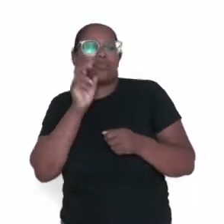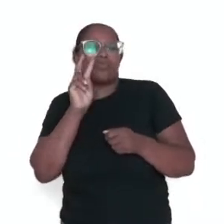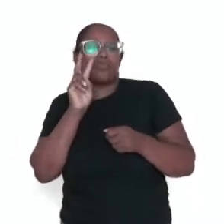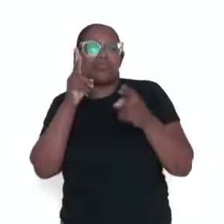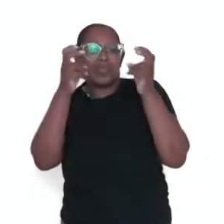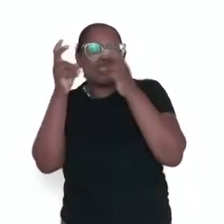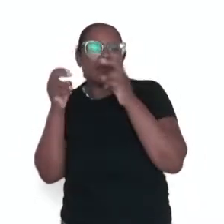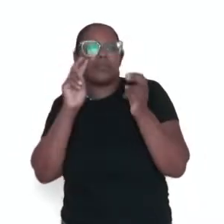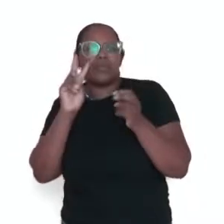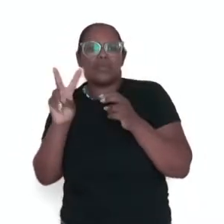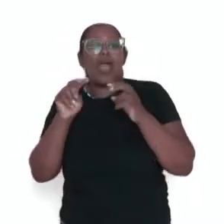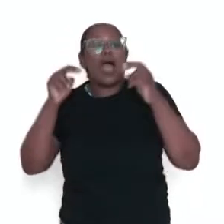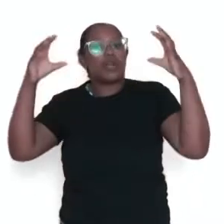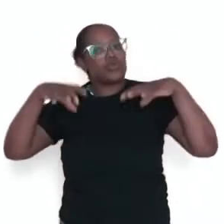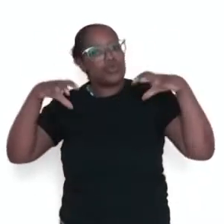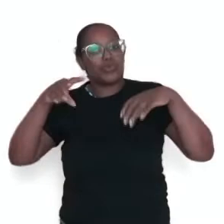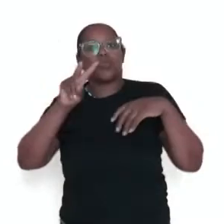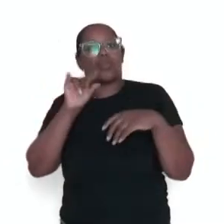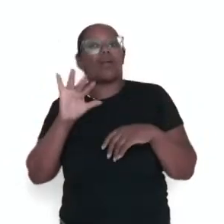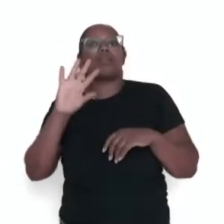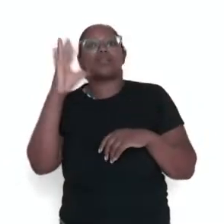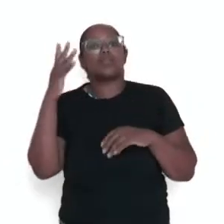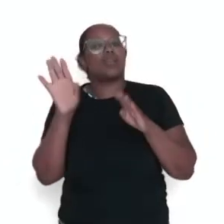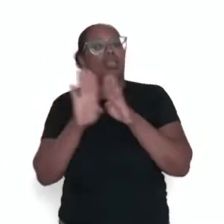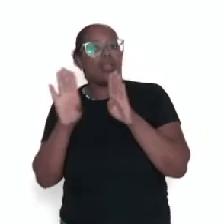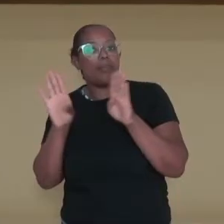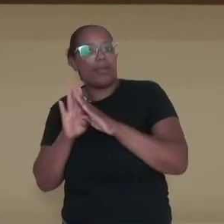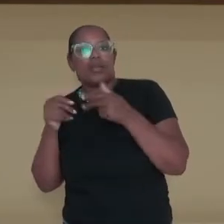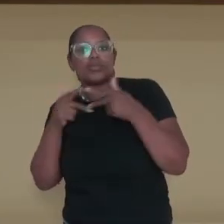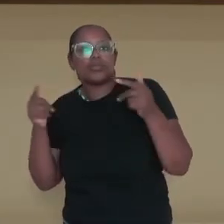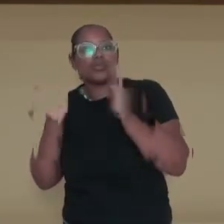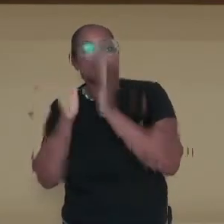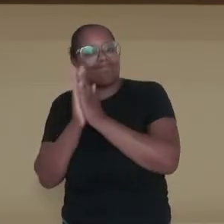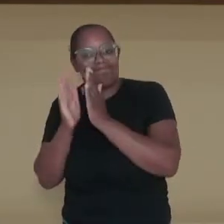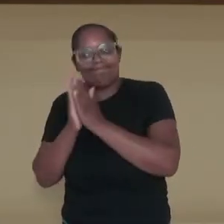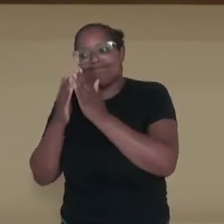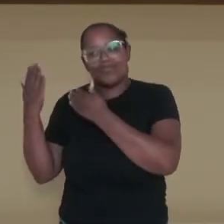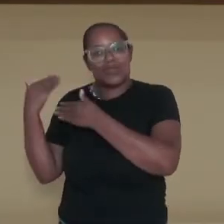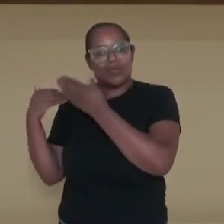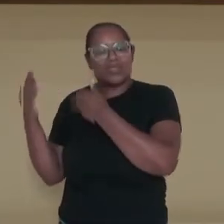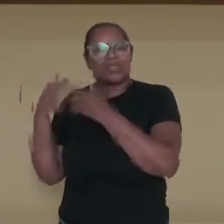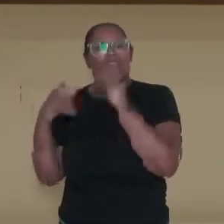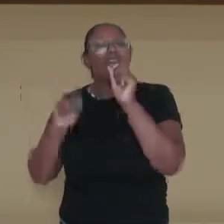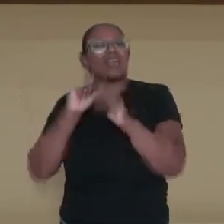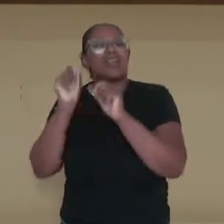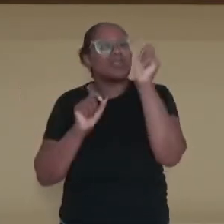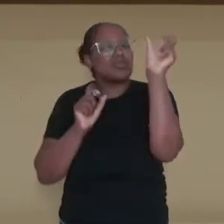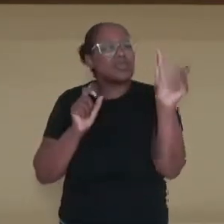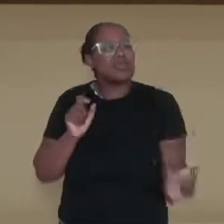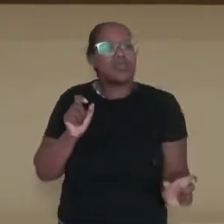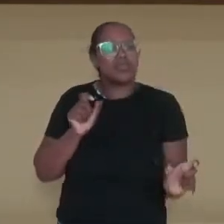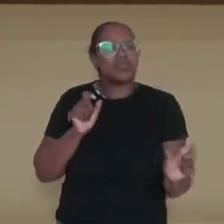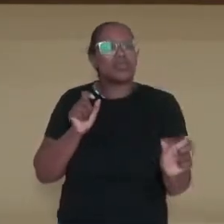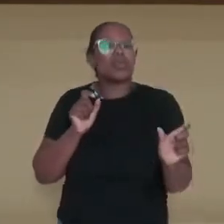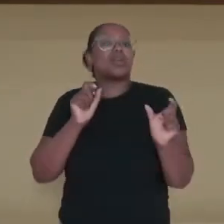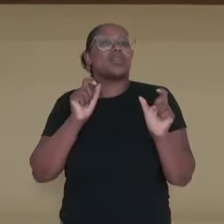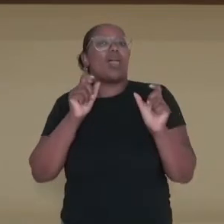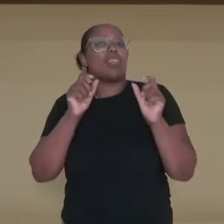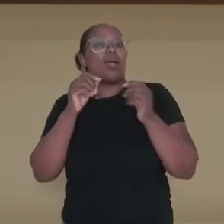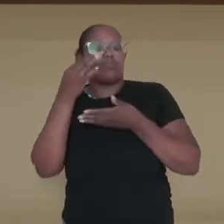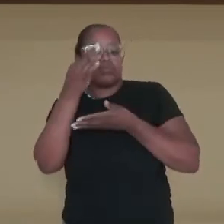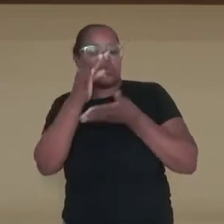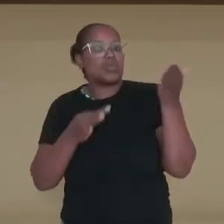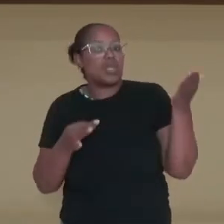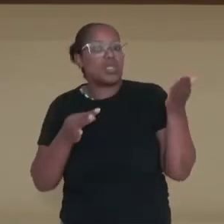a acontecer devido às rezas e cerimônias oferecidas aos antepassados. Quem são as personagens? Nesse caso, o